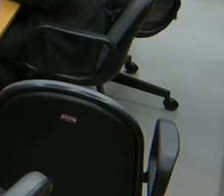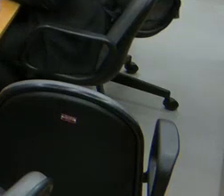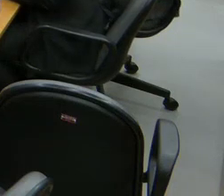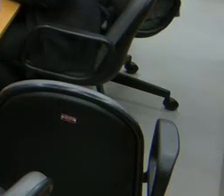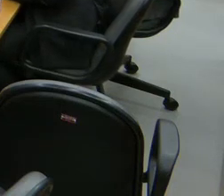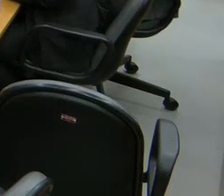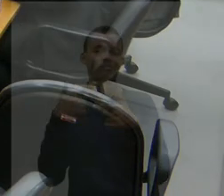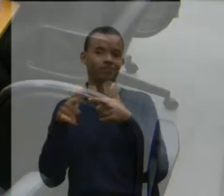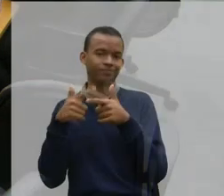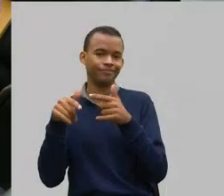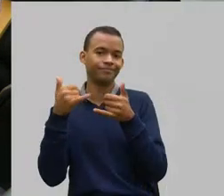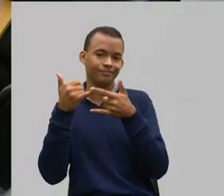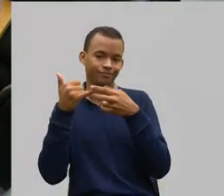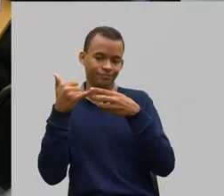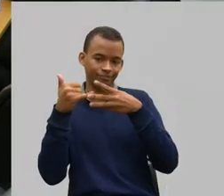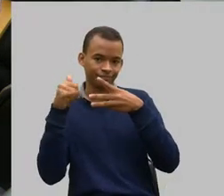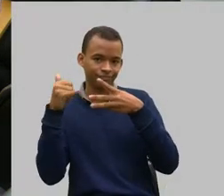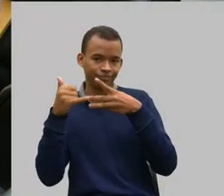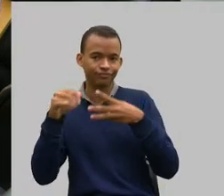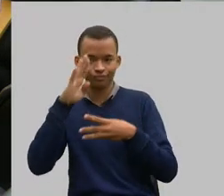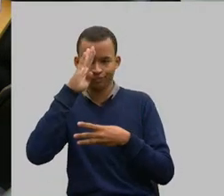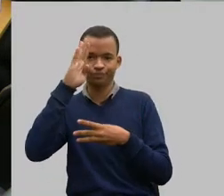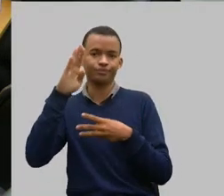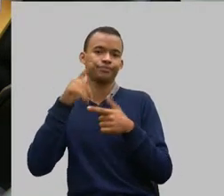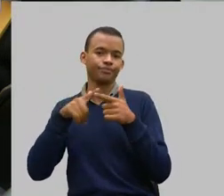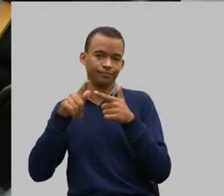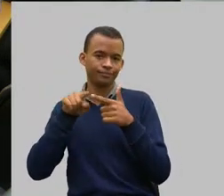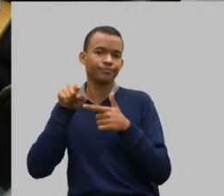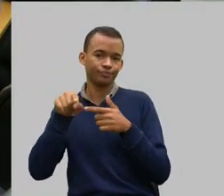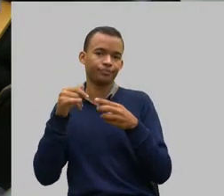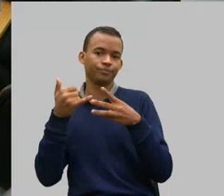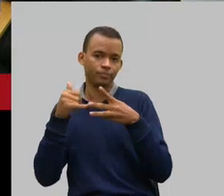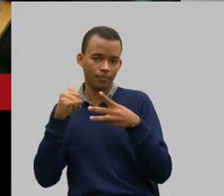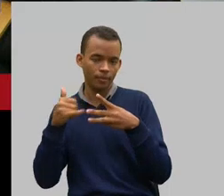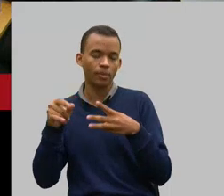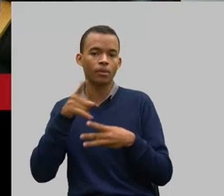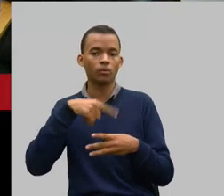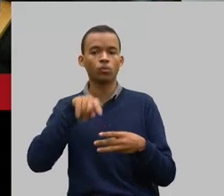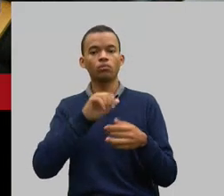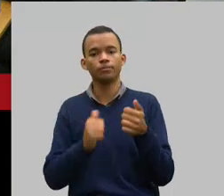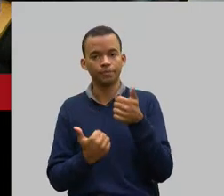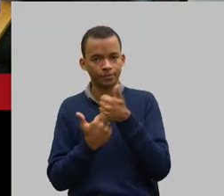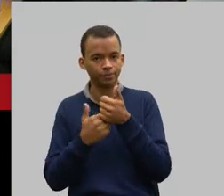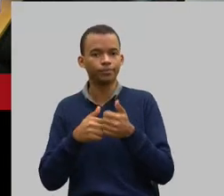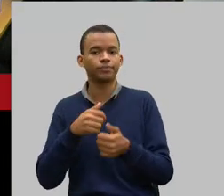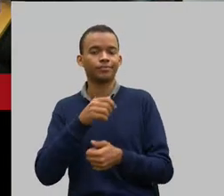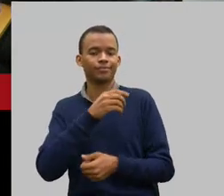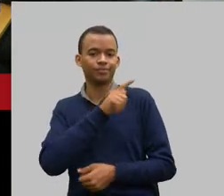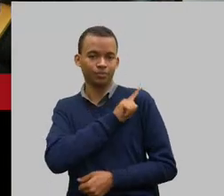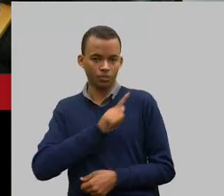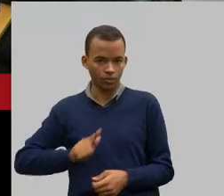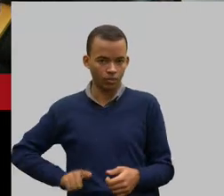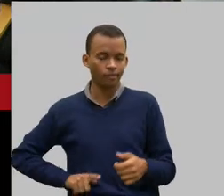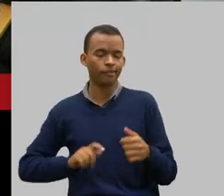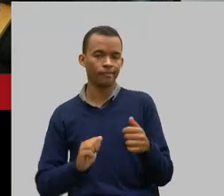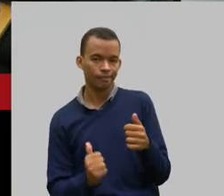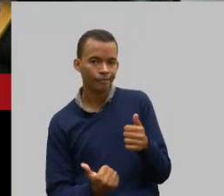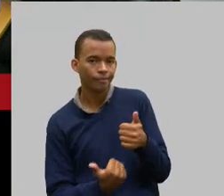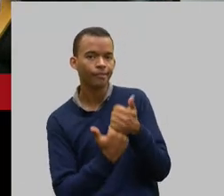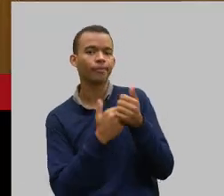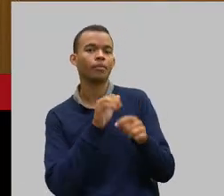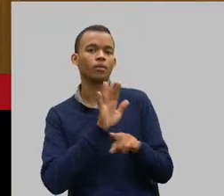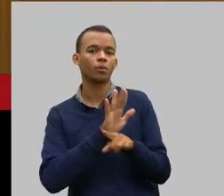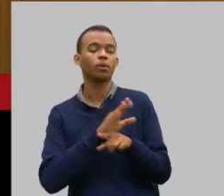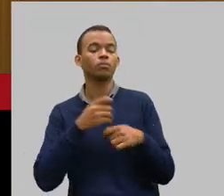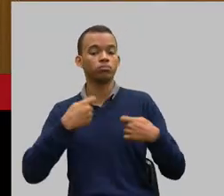região principal reclamação da nossa região é a semig e nós temos dado o apoio ao Governador necessário para que seja feito os investimentos necessários e